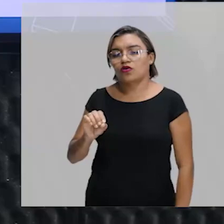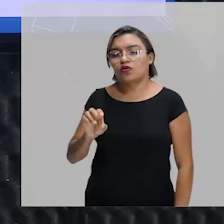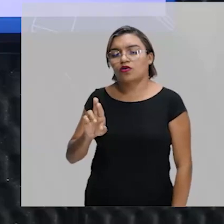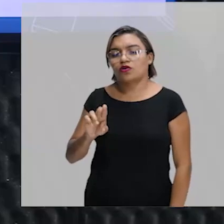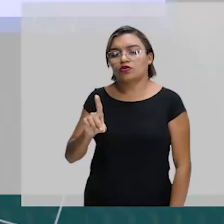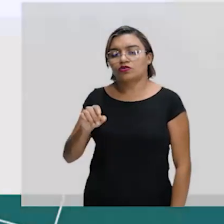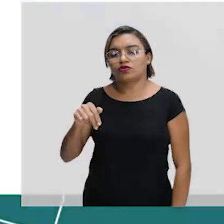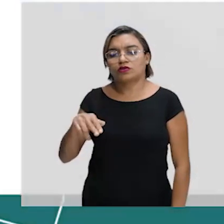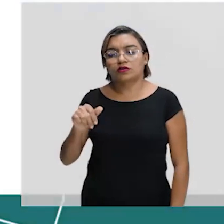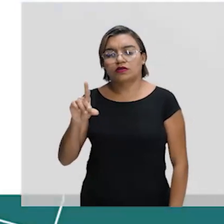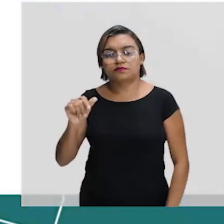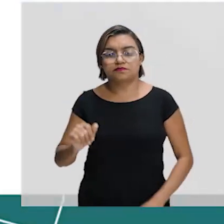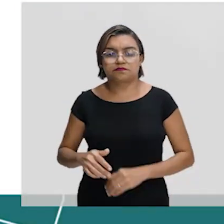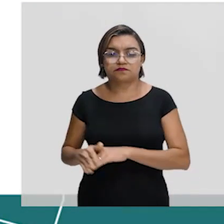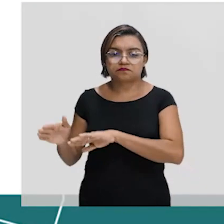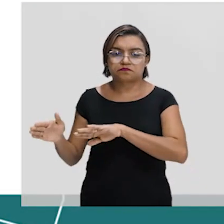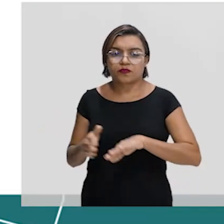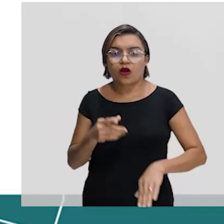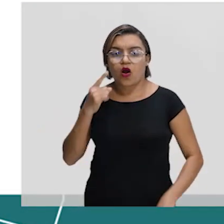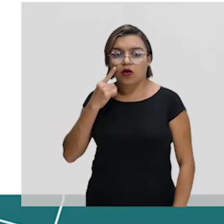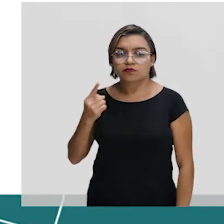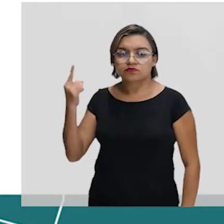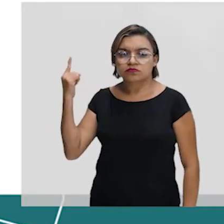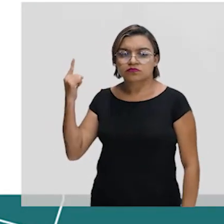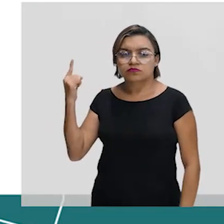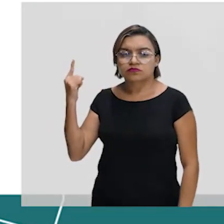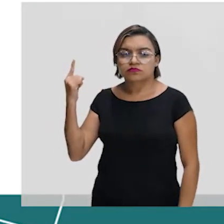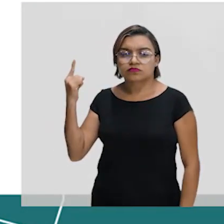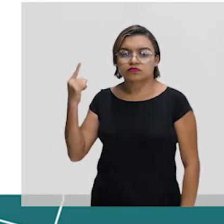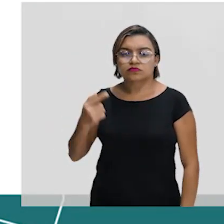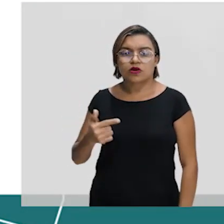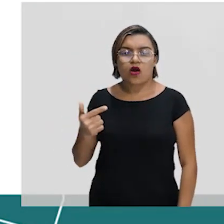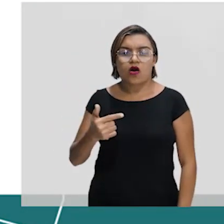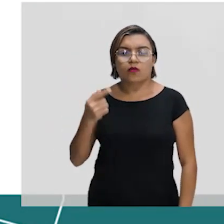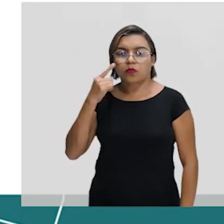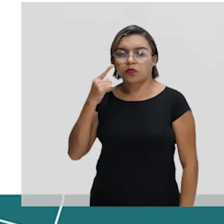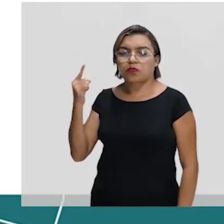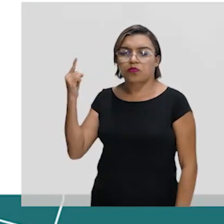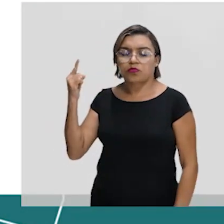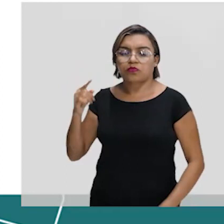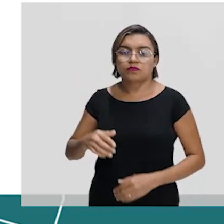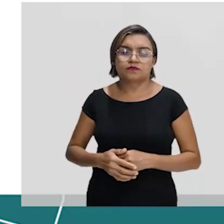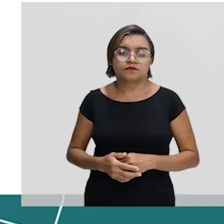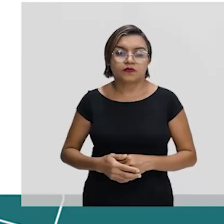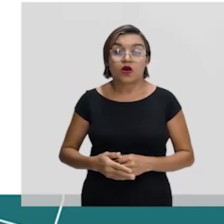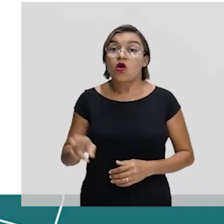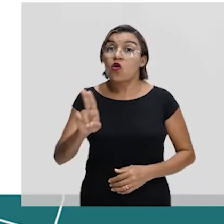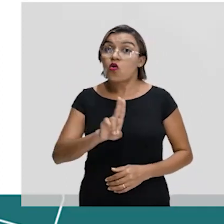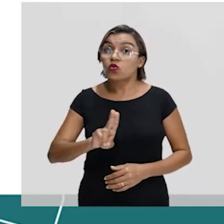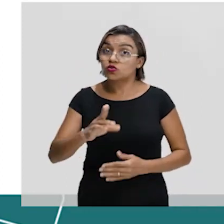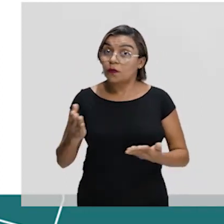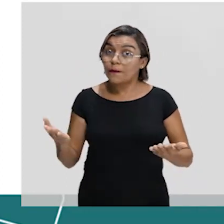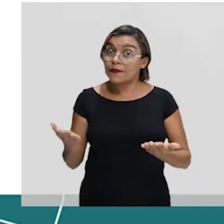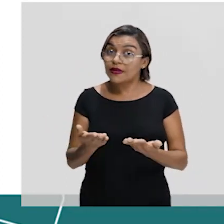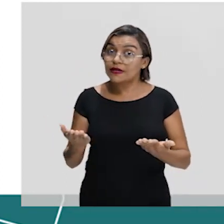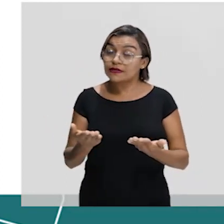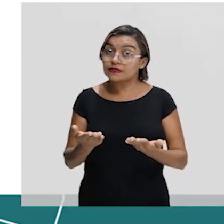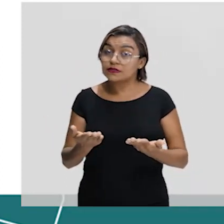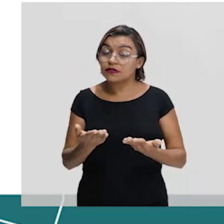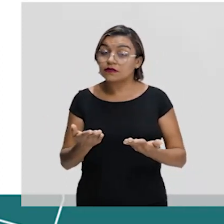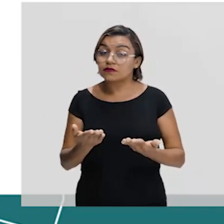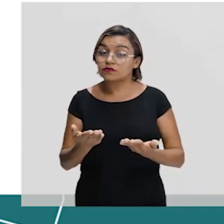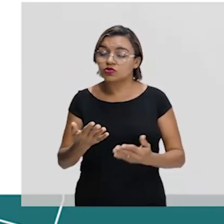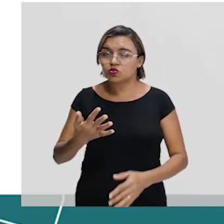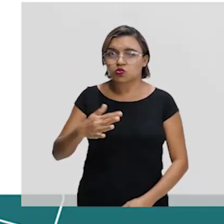forma. Orações de relativo, orações de relativo. Usa-se o presente do subjuntivo